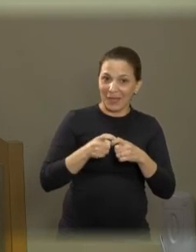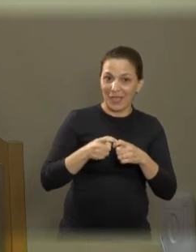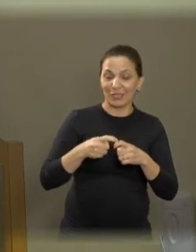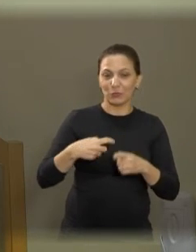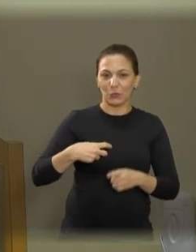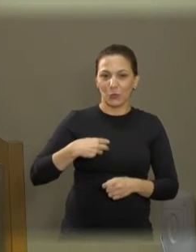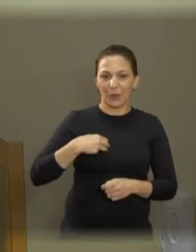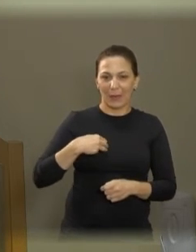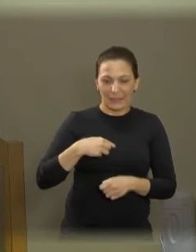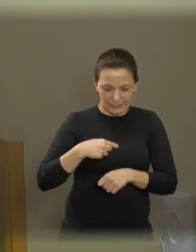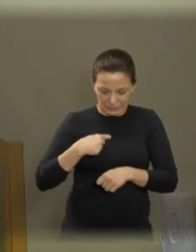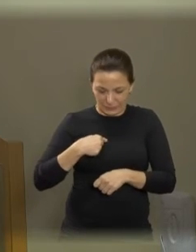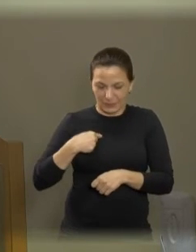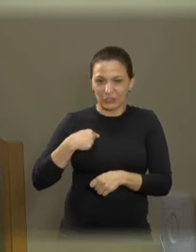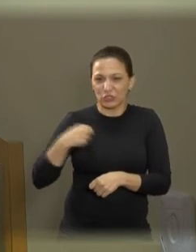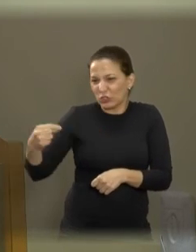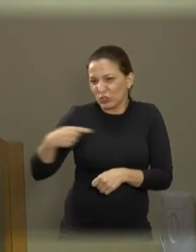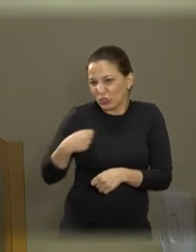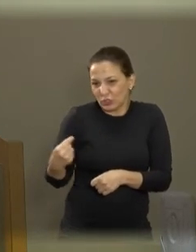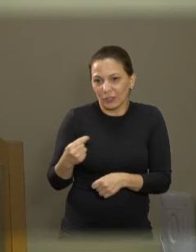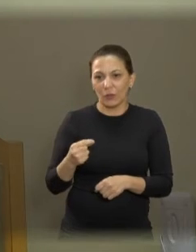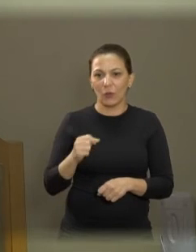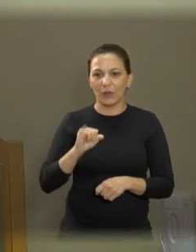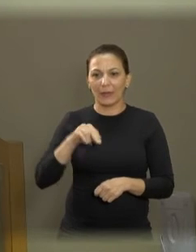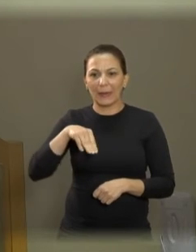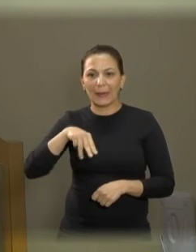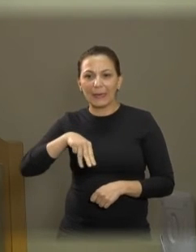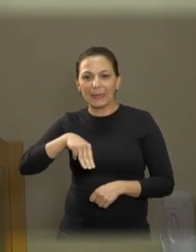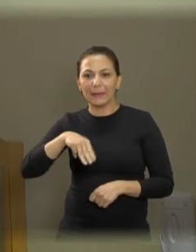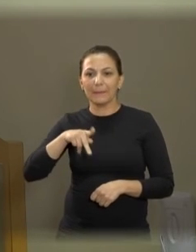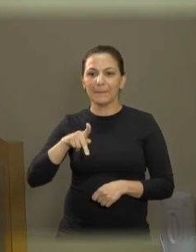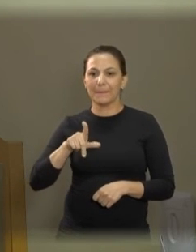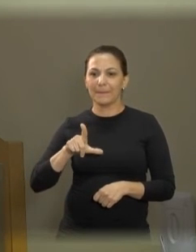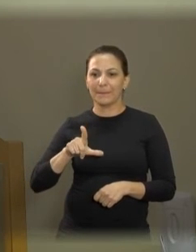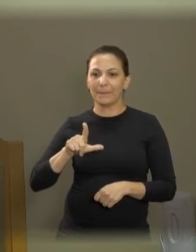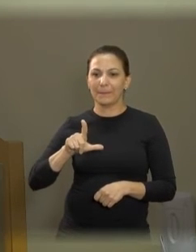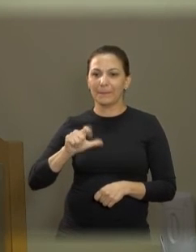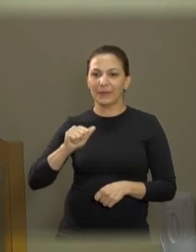implante, voltou à normalidade um tempo, só que depois ela entrou na